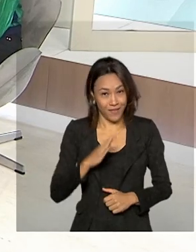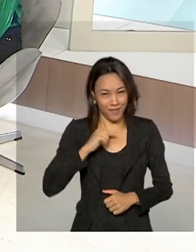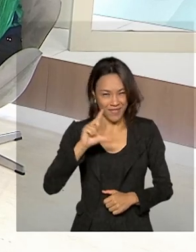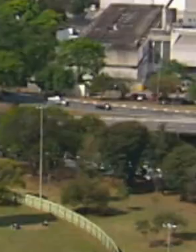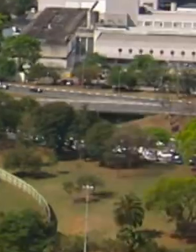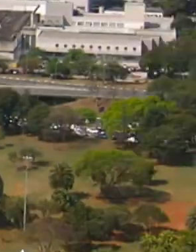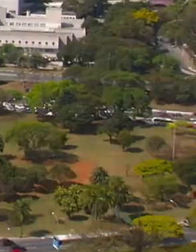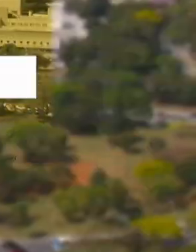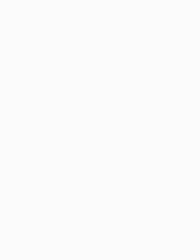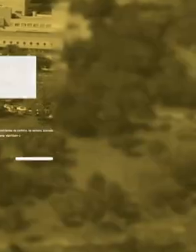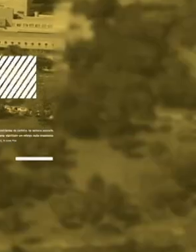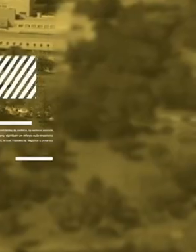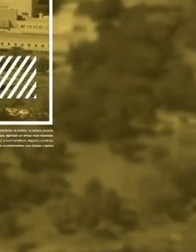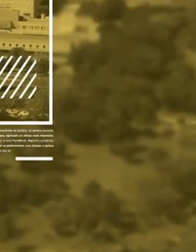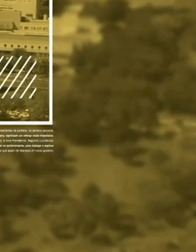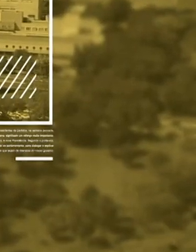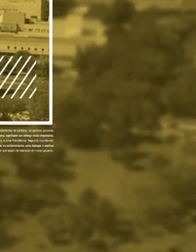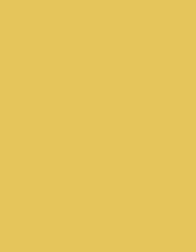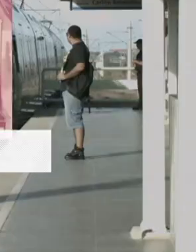saia daí.